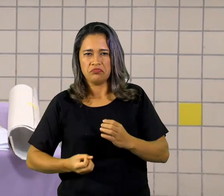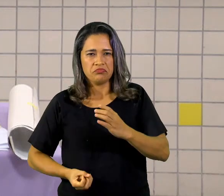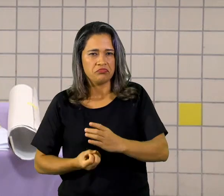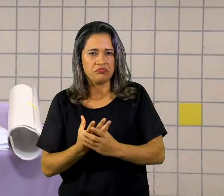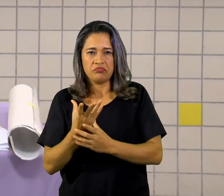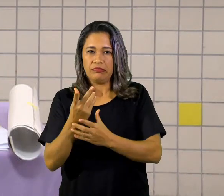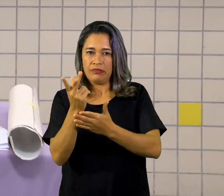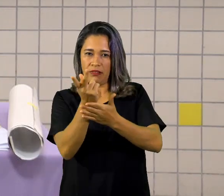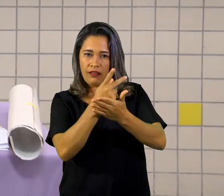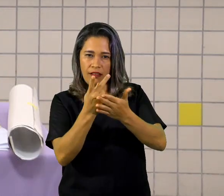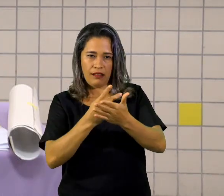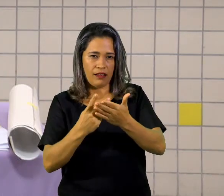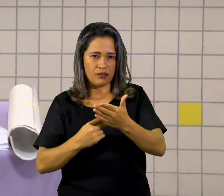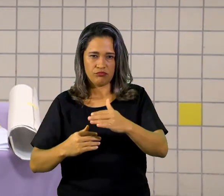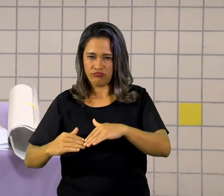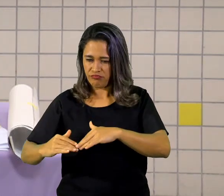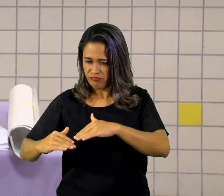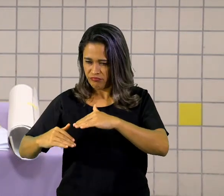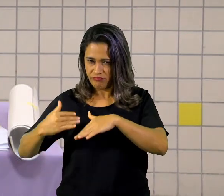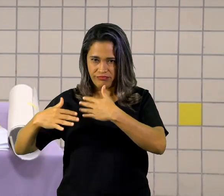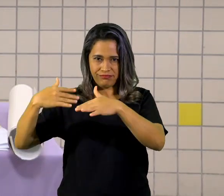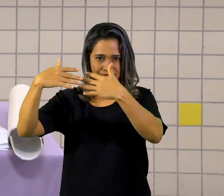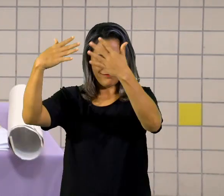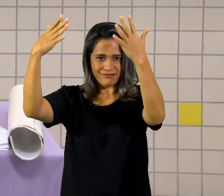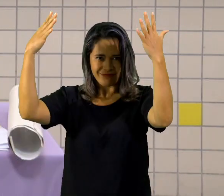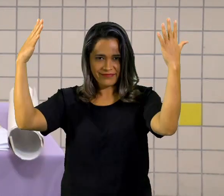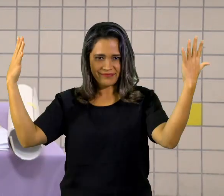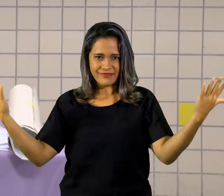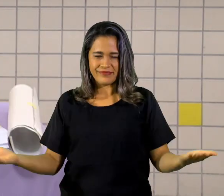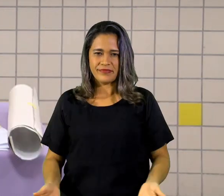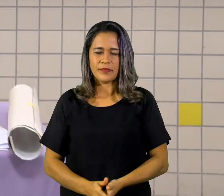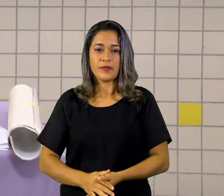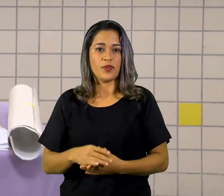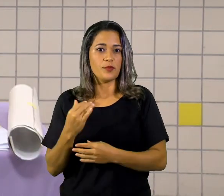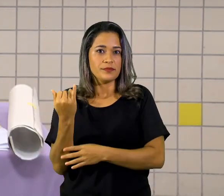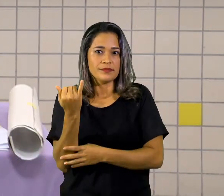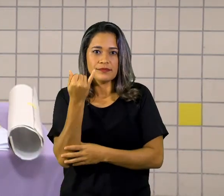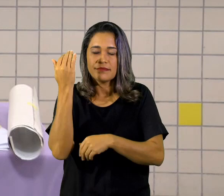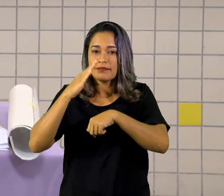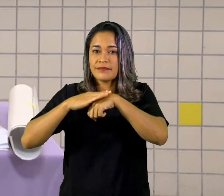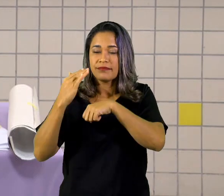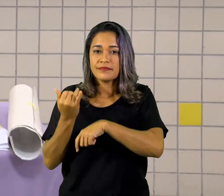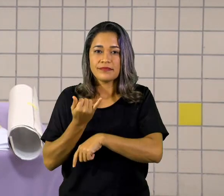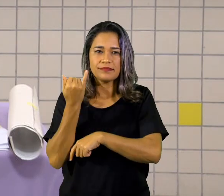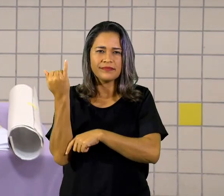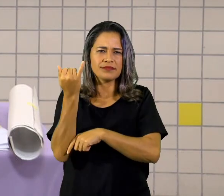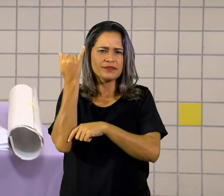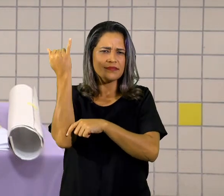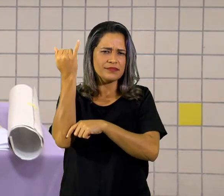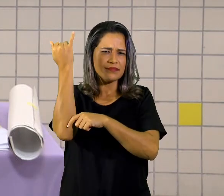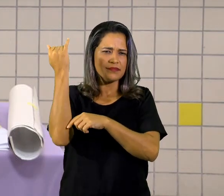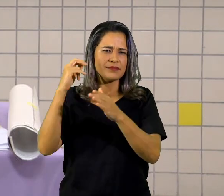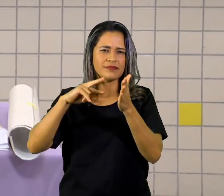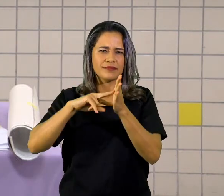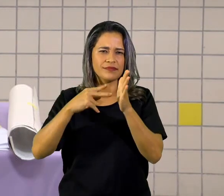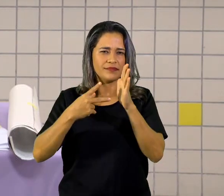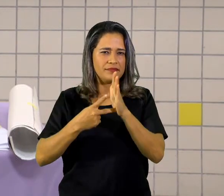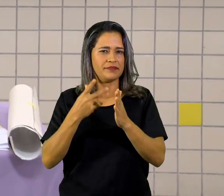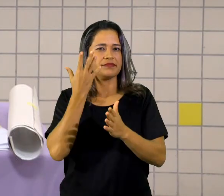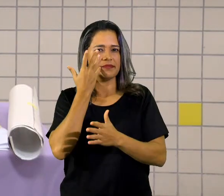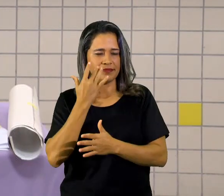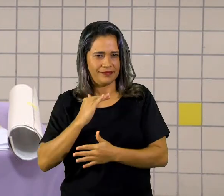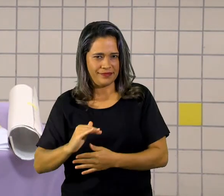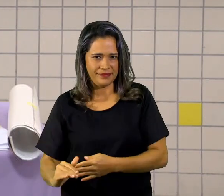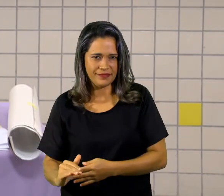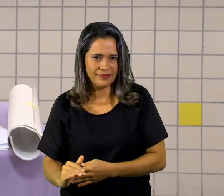limitados, se transformarão em letras. E o mais importante é que eles trazem muito significado para a criança, pois